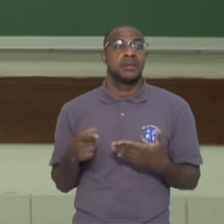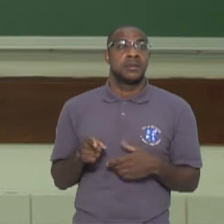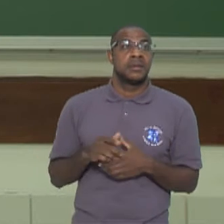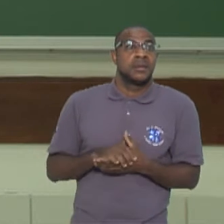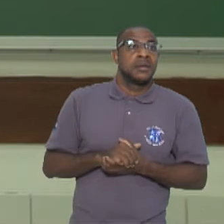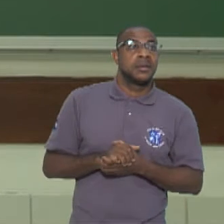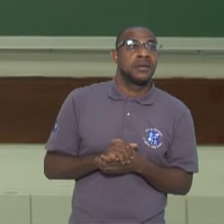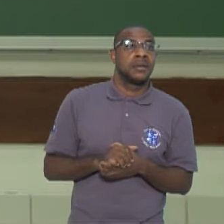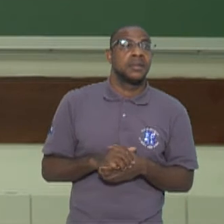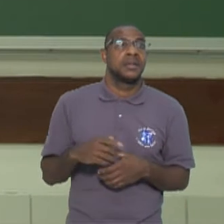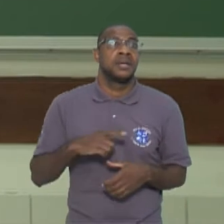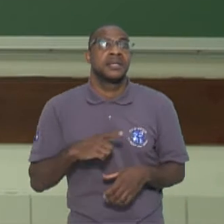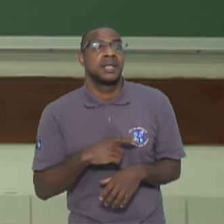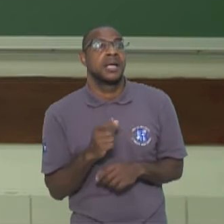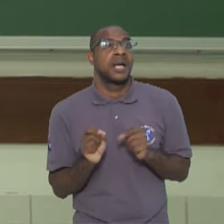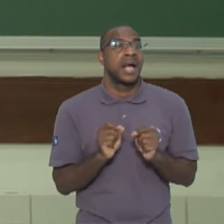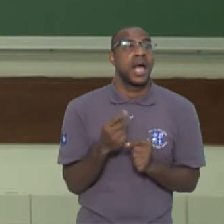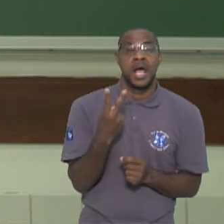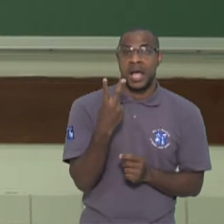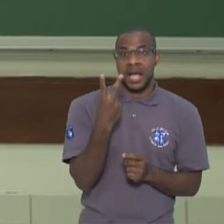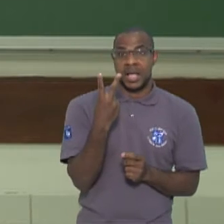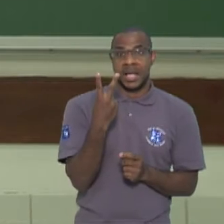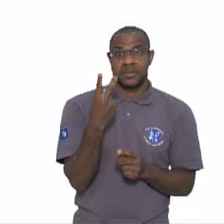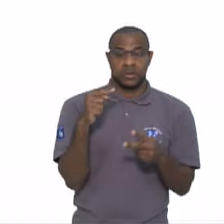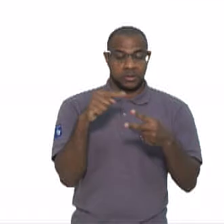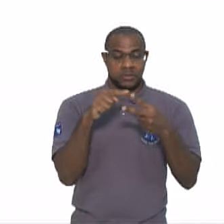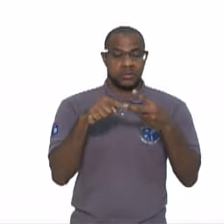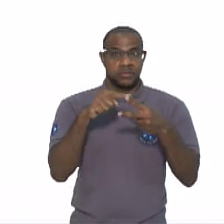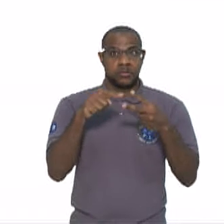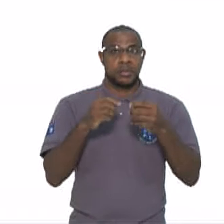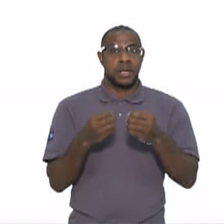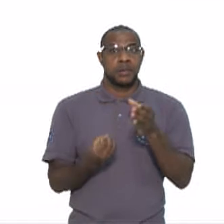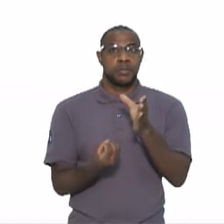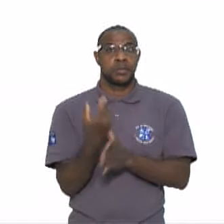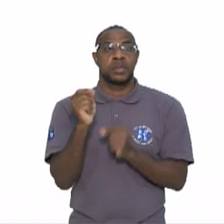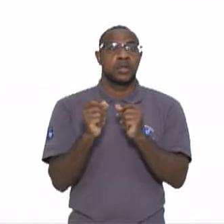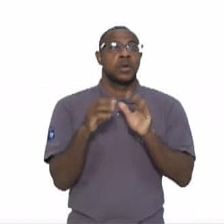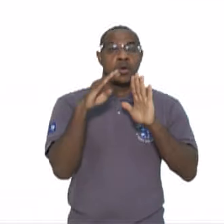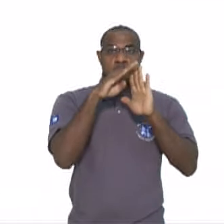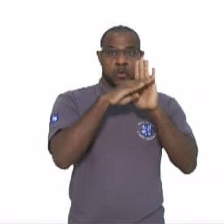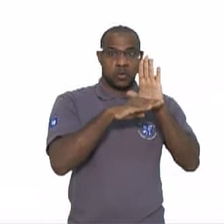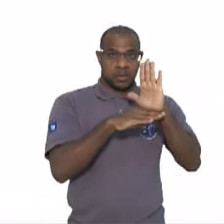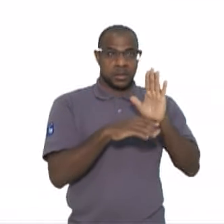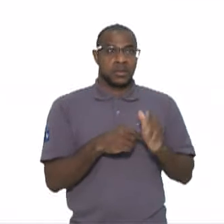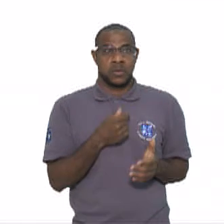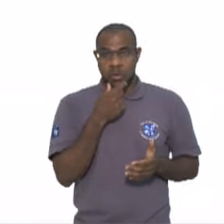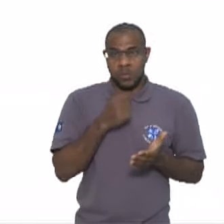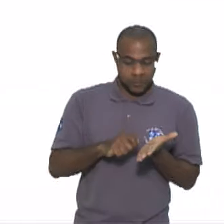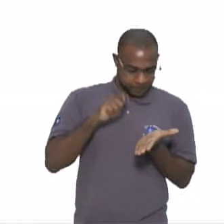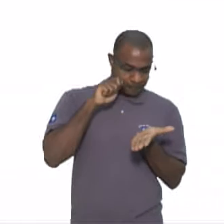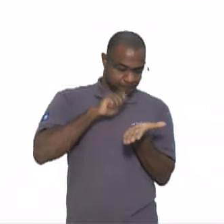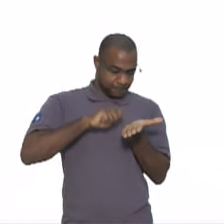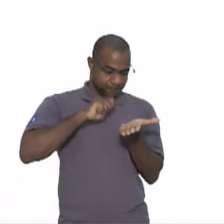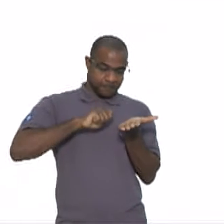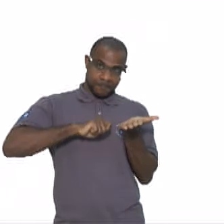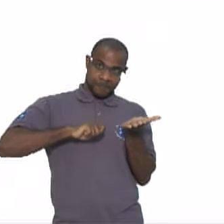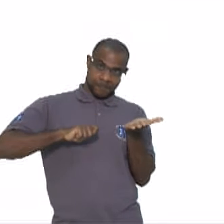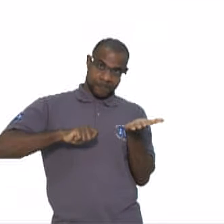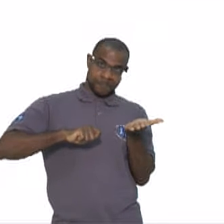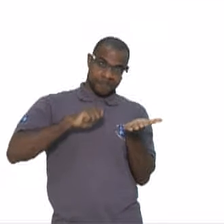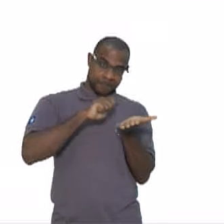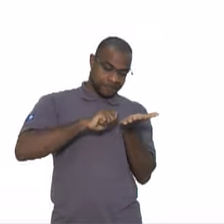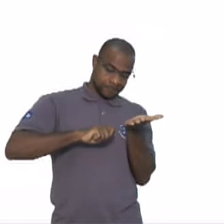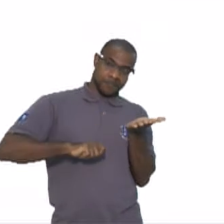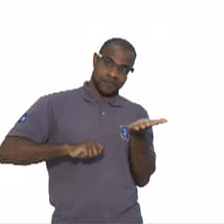dois meios para que surja um roteiro, tá? Um roteirista escreve e vende a um produtor de cinema